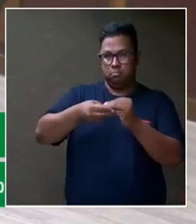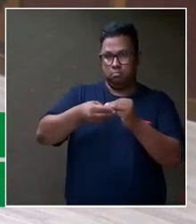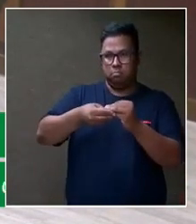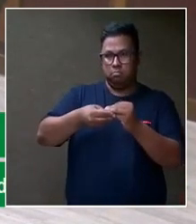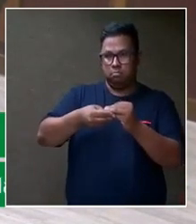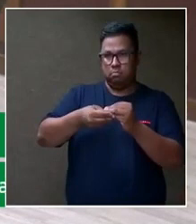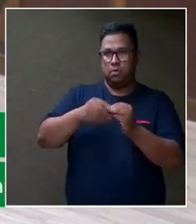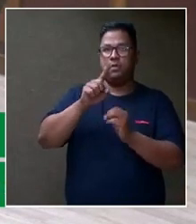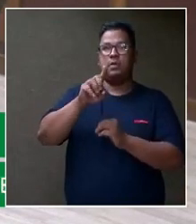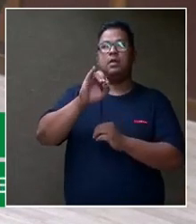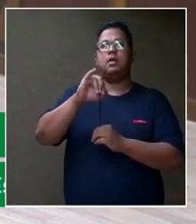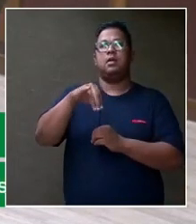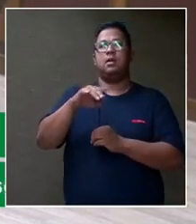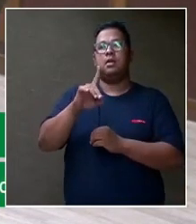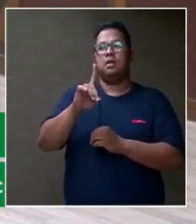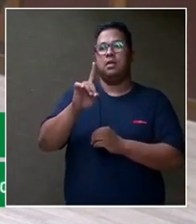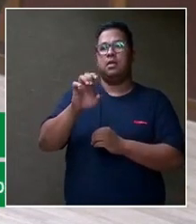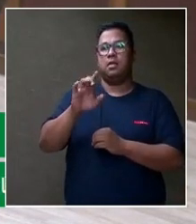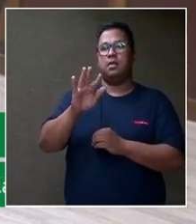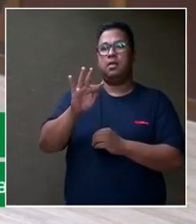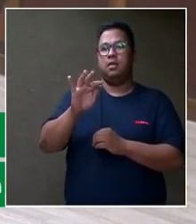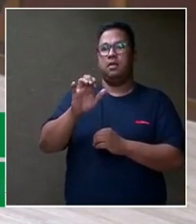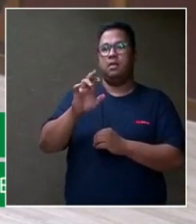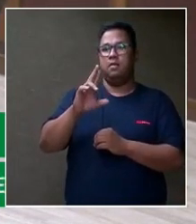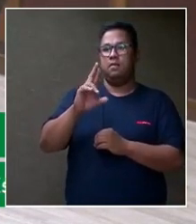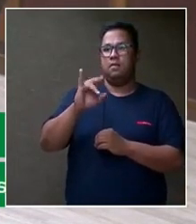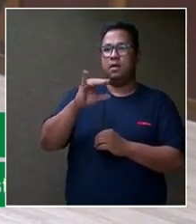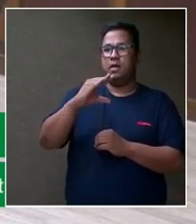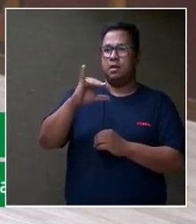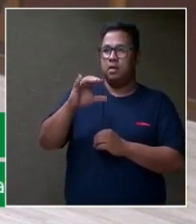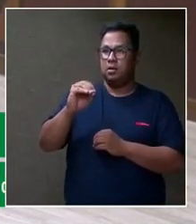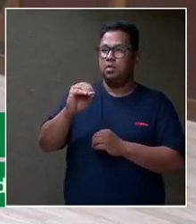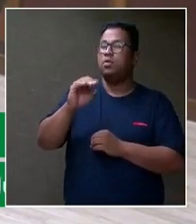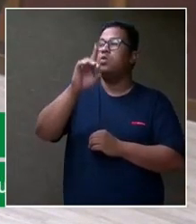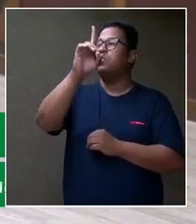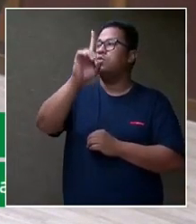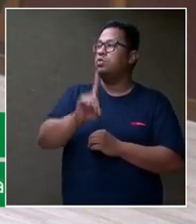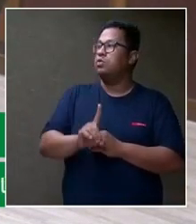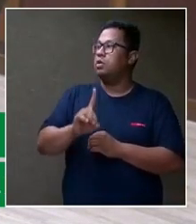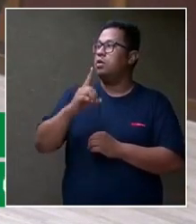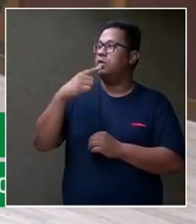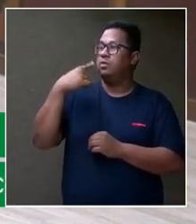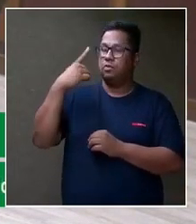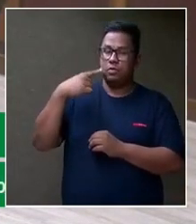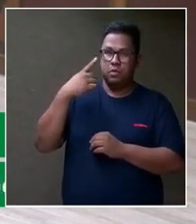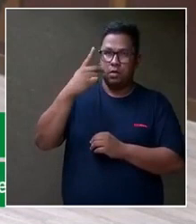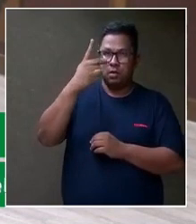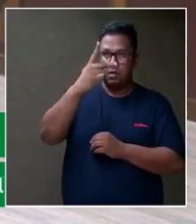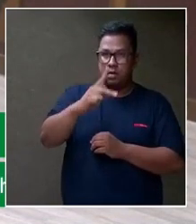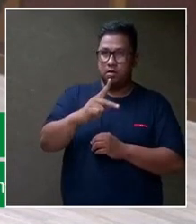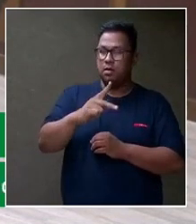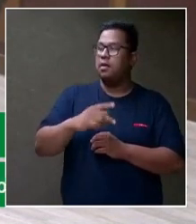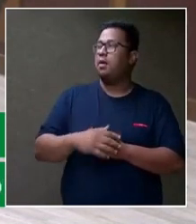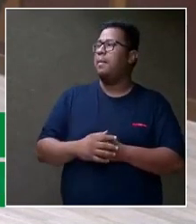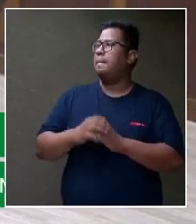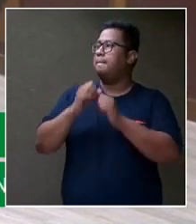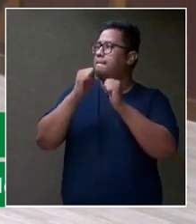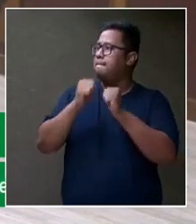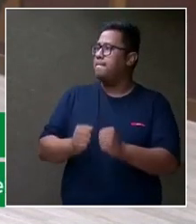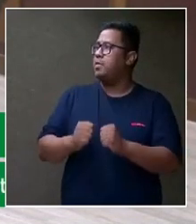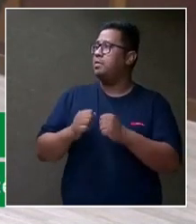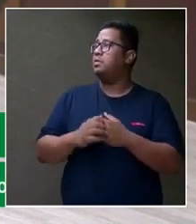Vossa Excelência está indeferindo a pergunta da defesa, que está cerceando o direito de defesa. Vou consignar. Para que a gente